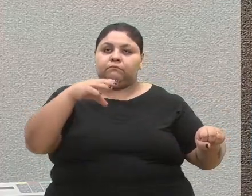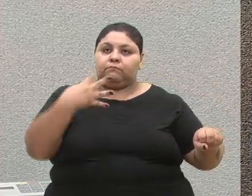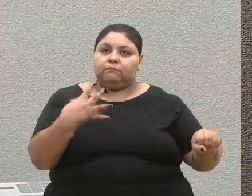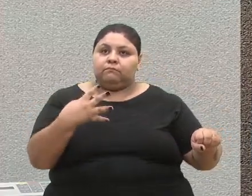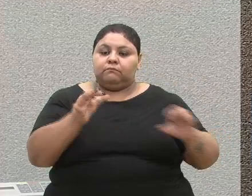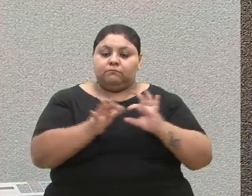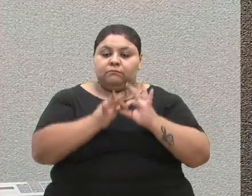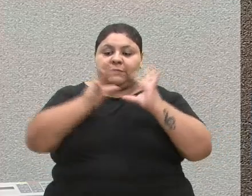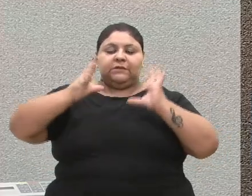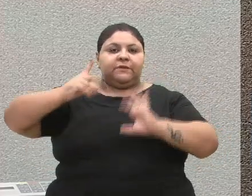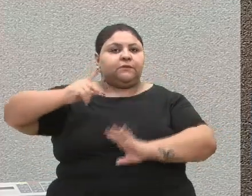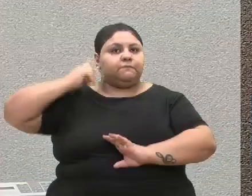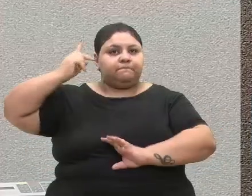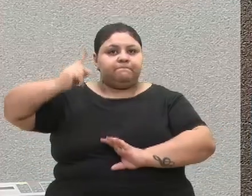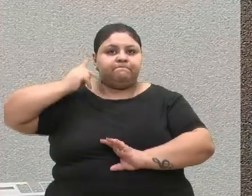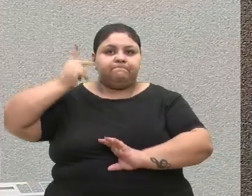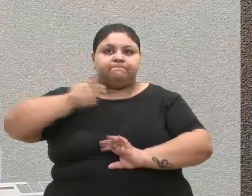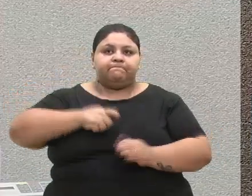da emancipação política.